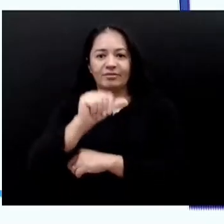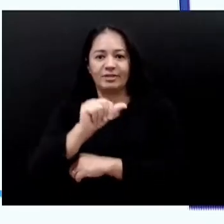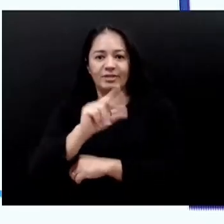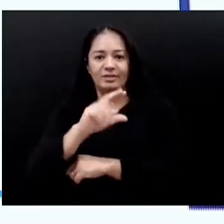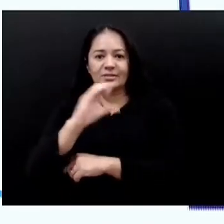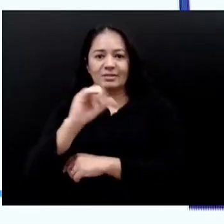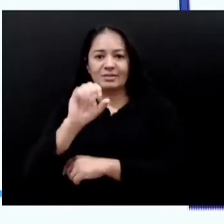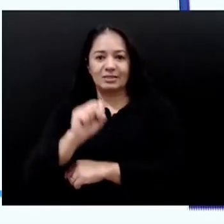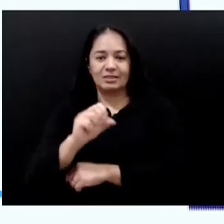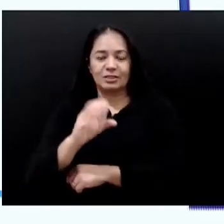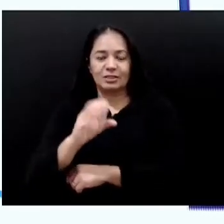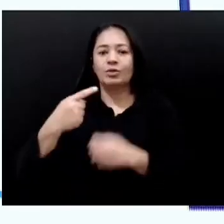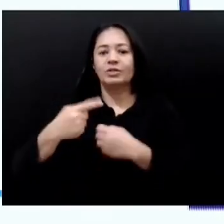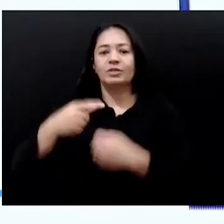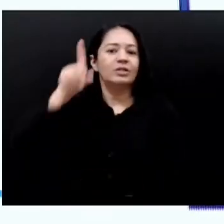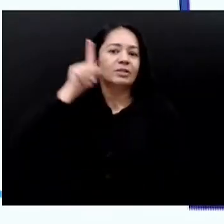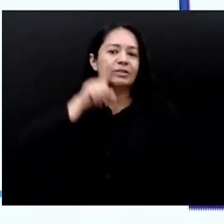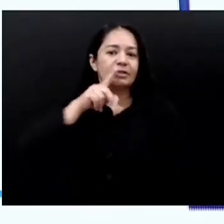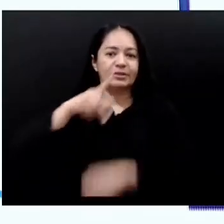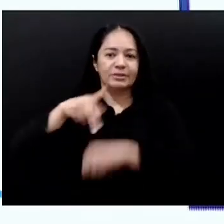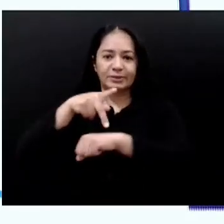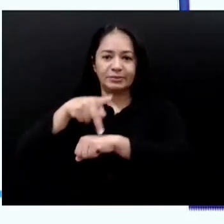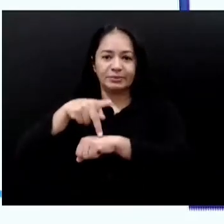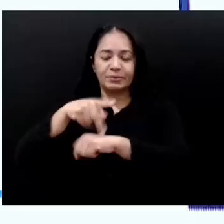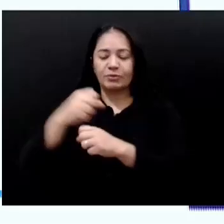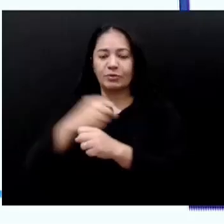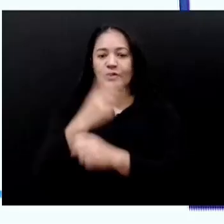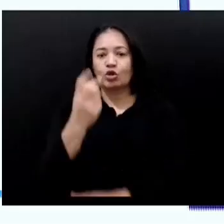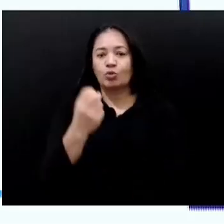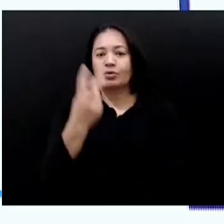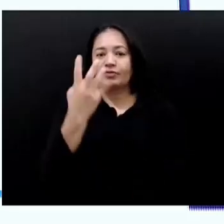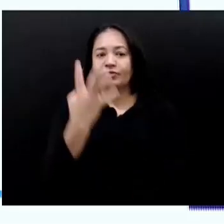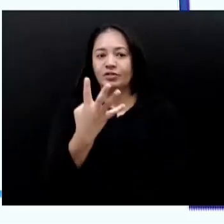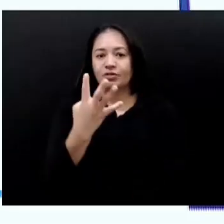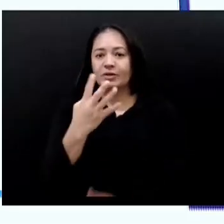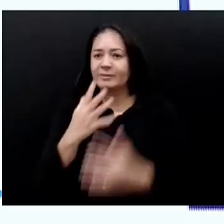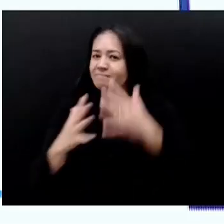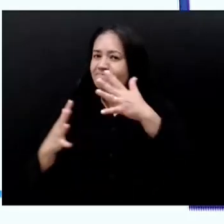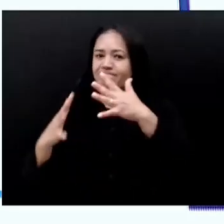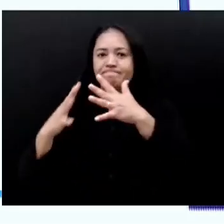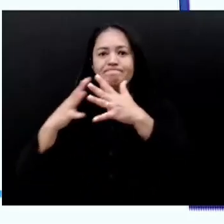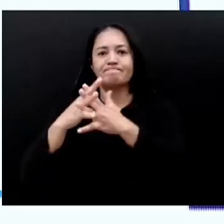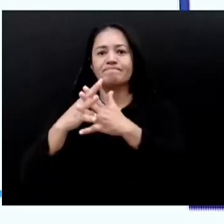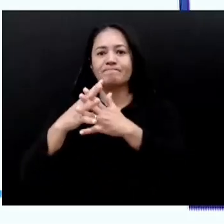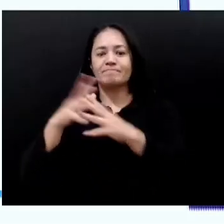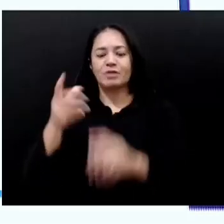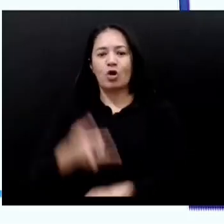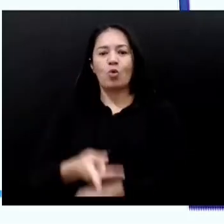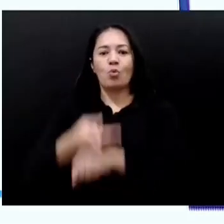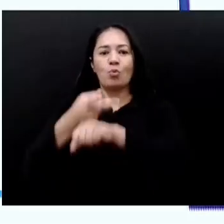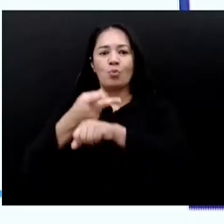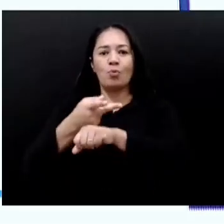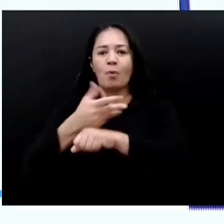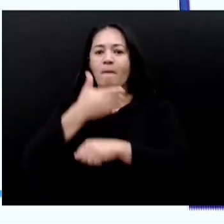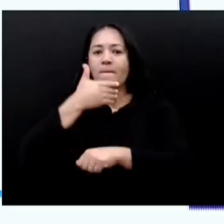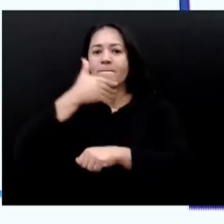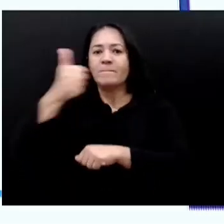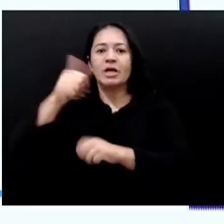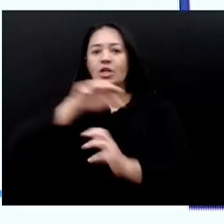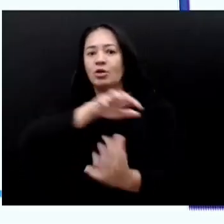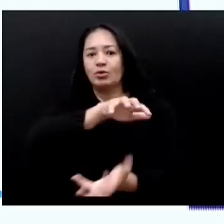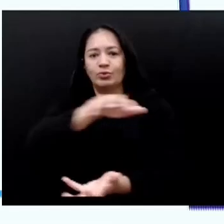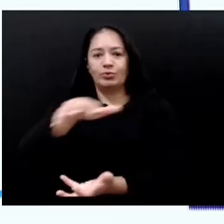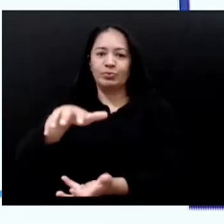Em 2024, a Bag alcançou o feito máximo, sendo coroado como o melhor gin do mundo,